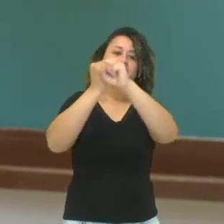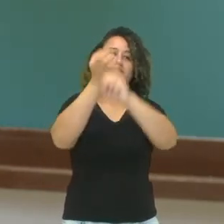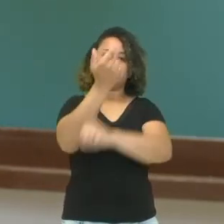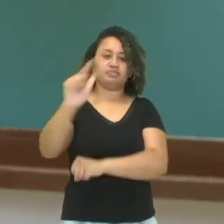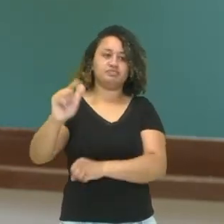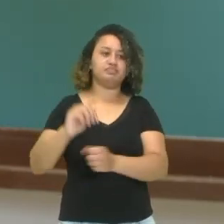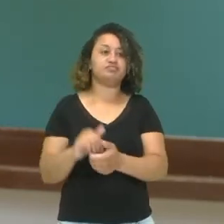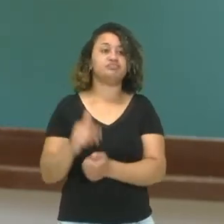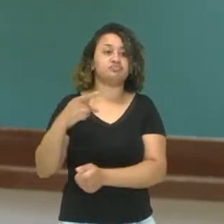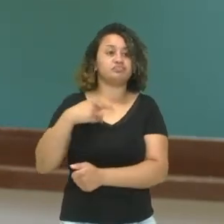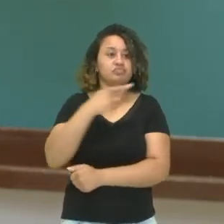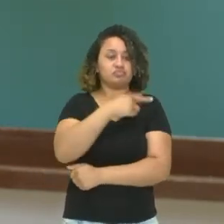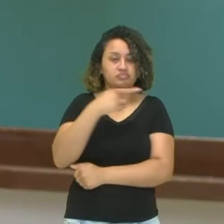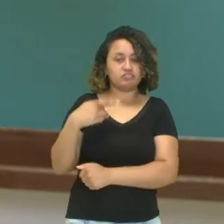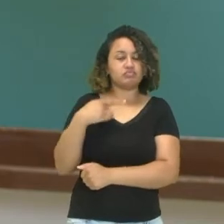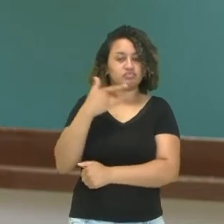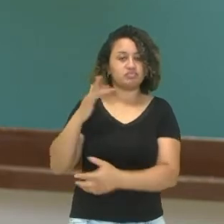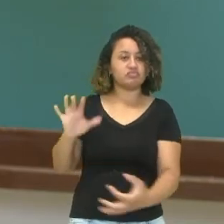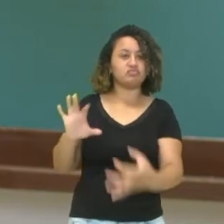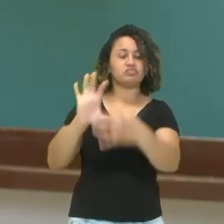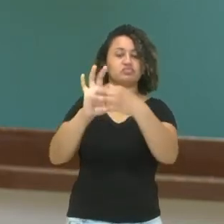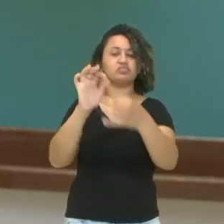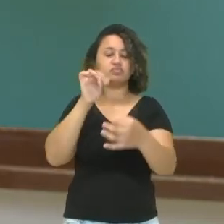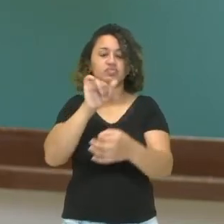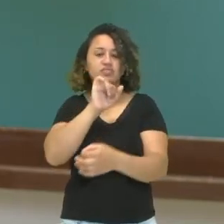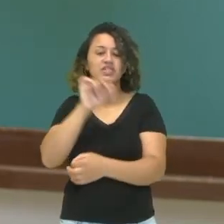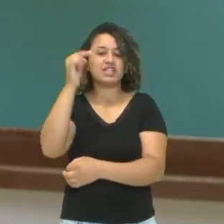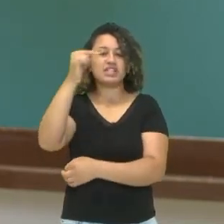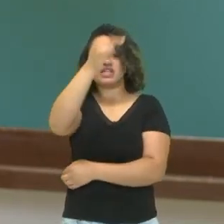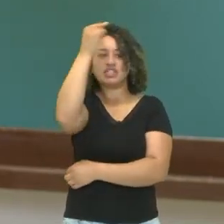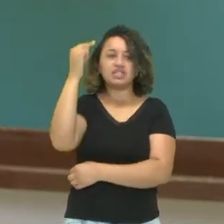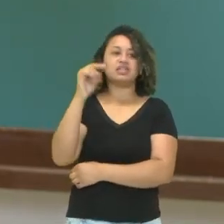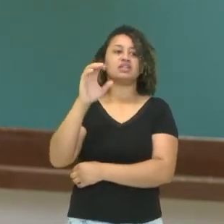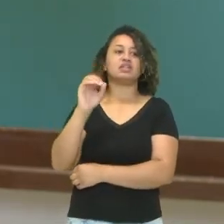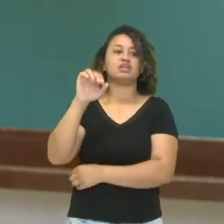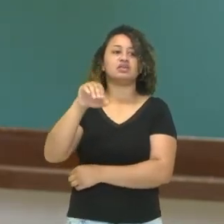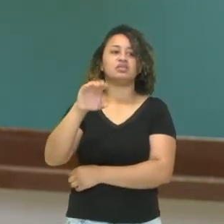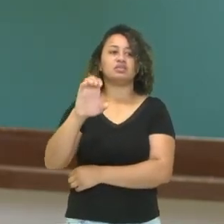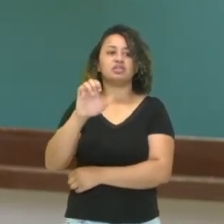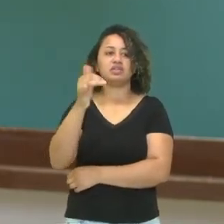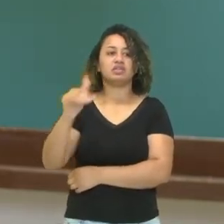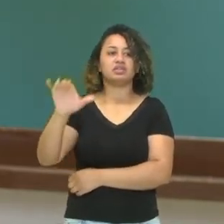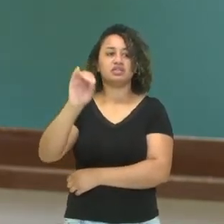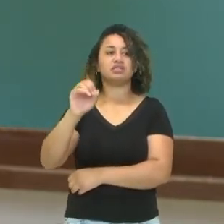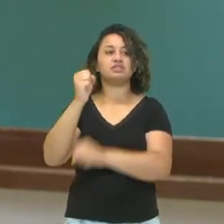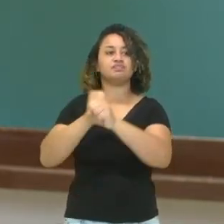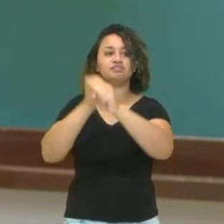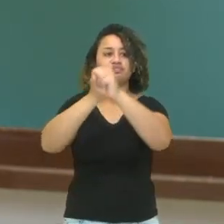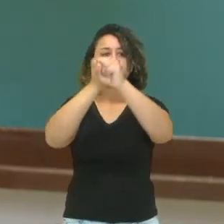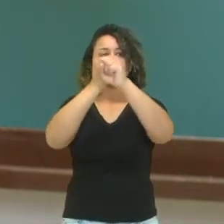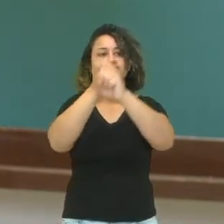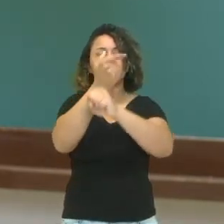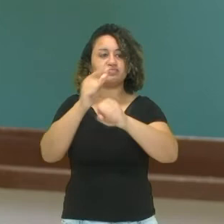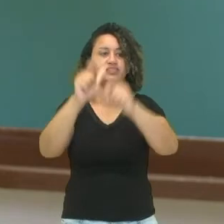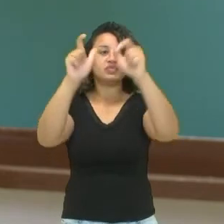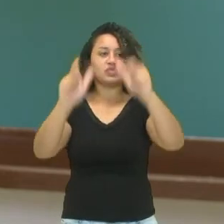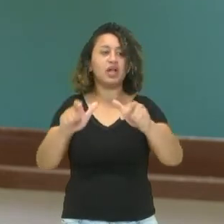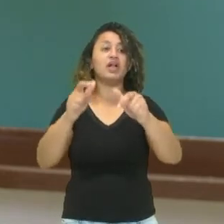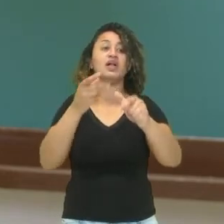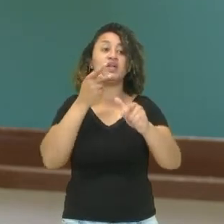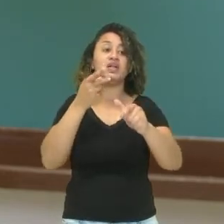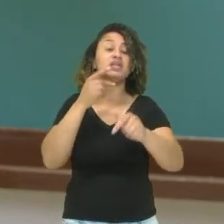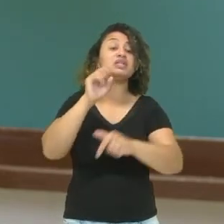pastora Luz Marina Garcia se uniu com a mãe de santo Conceição de Lisa, na reconstrução do barracão, ela falou,